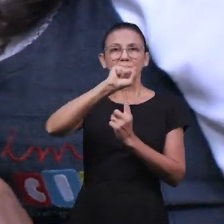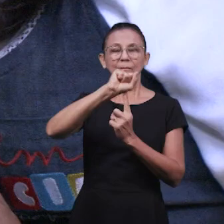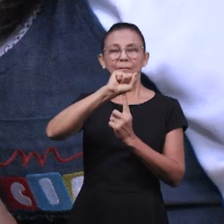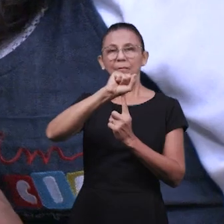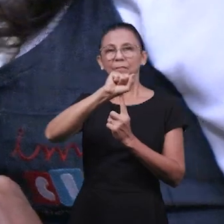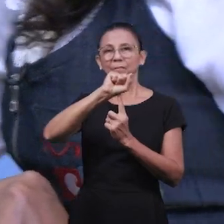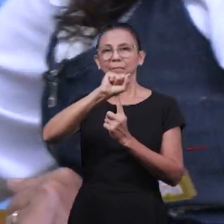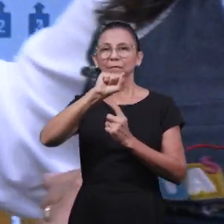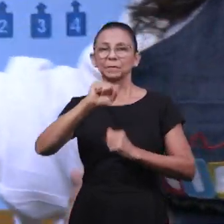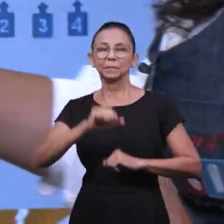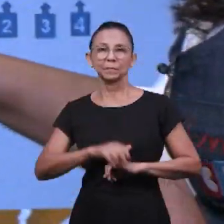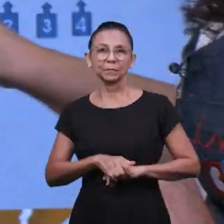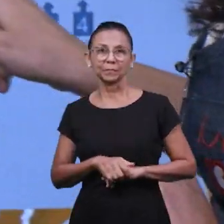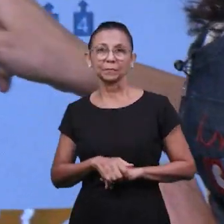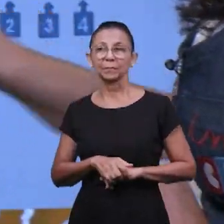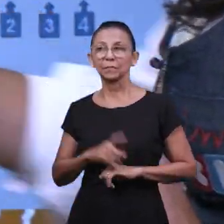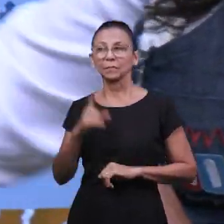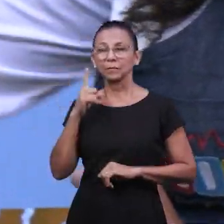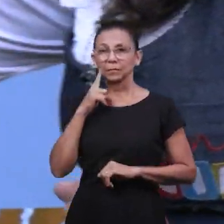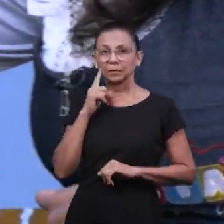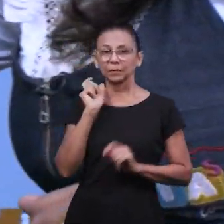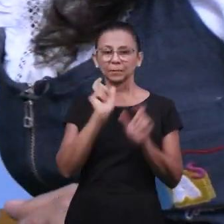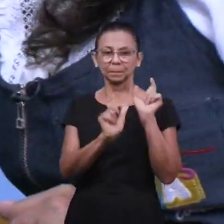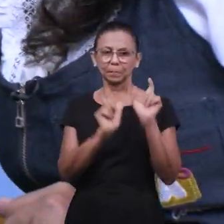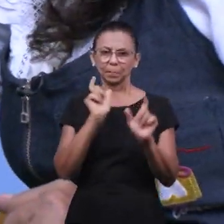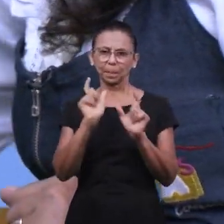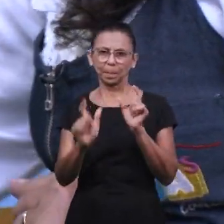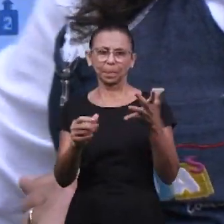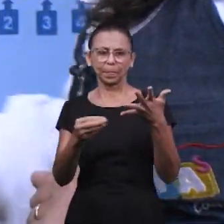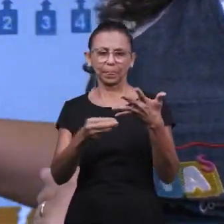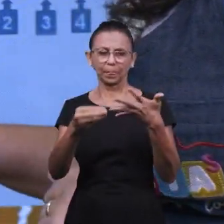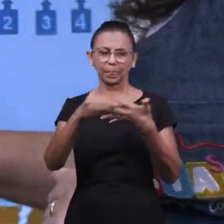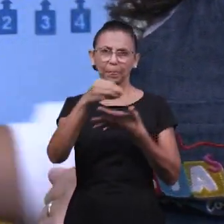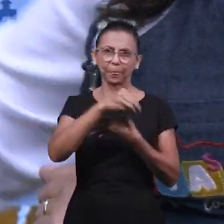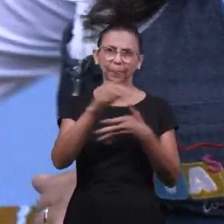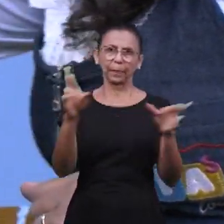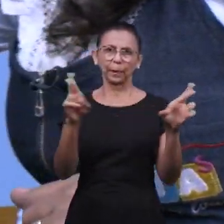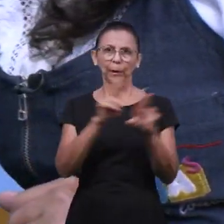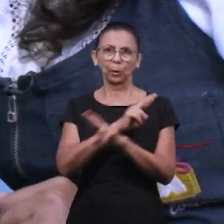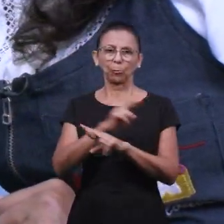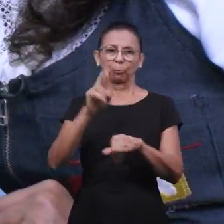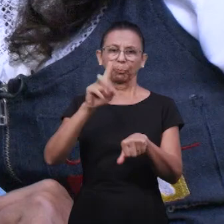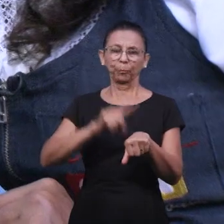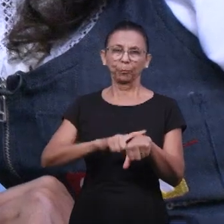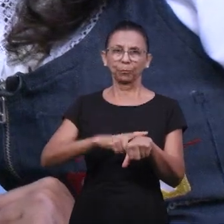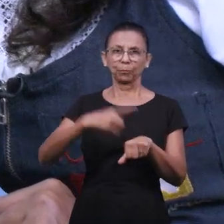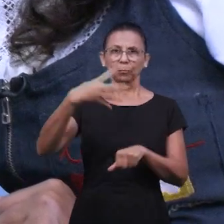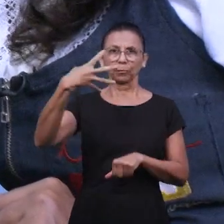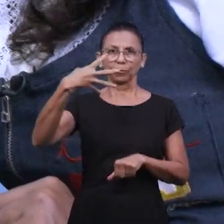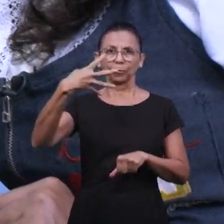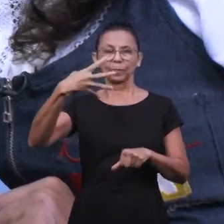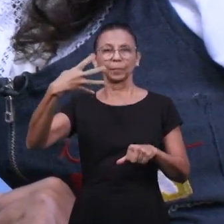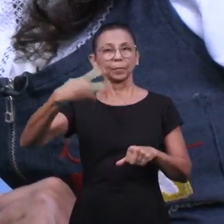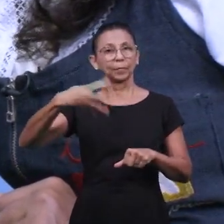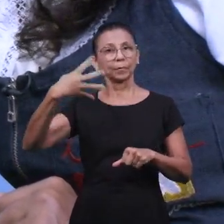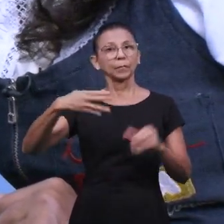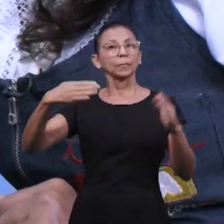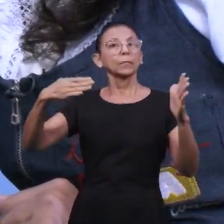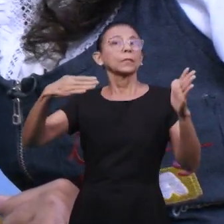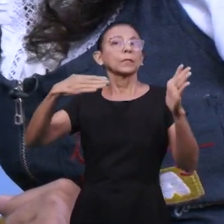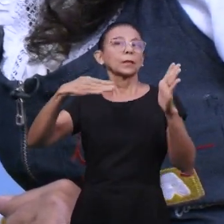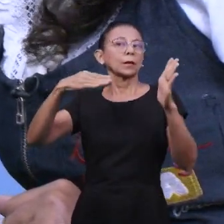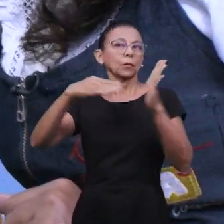vai solfejar as notas correspondente ao tempo. O 4 é o último tempo aqui